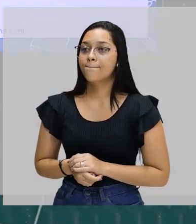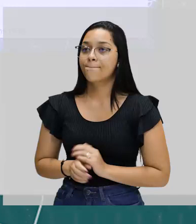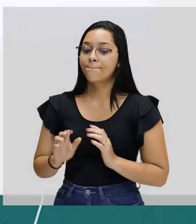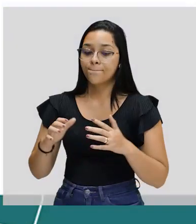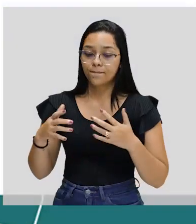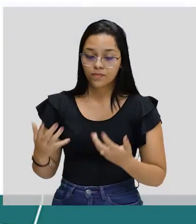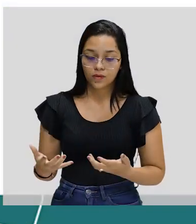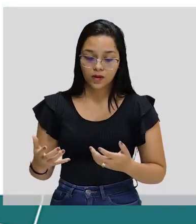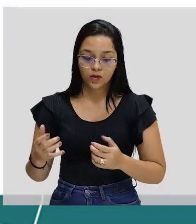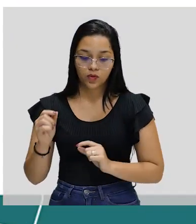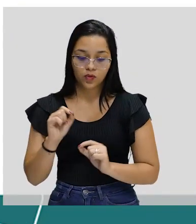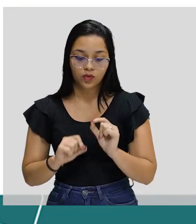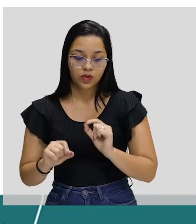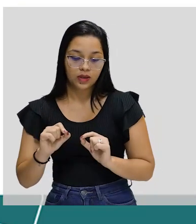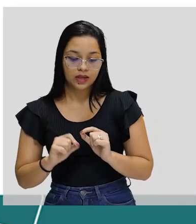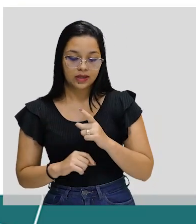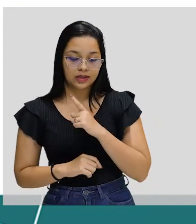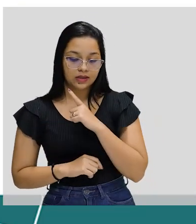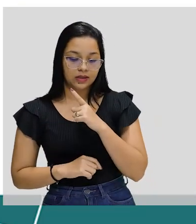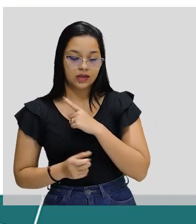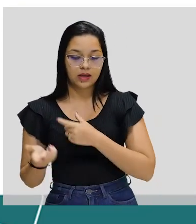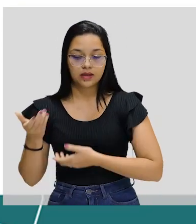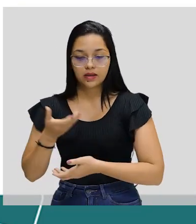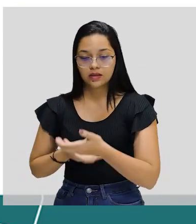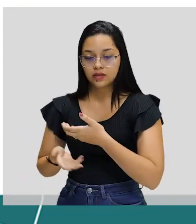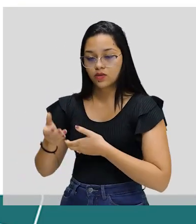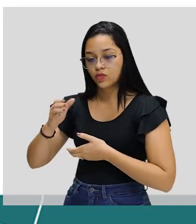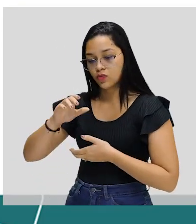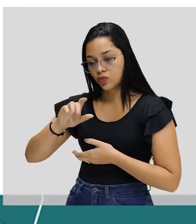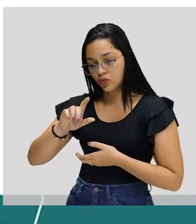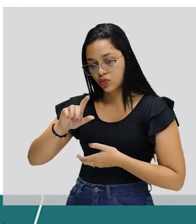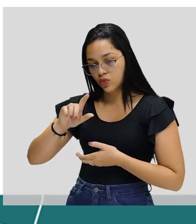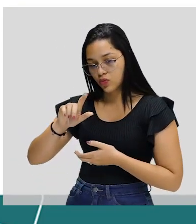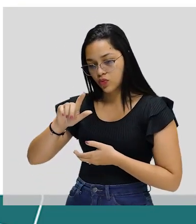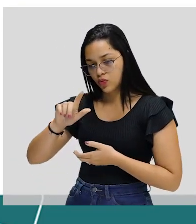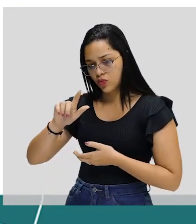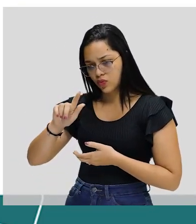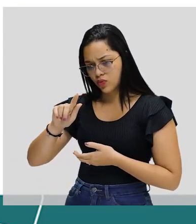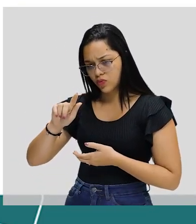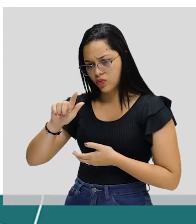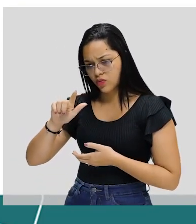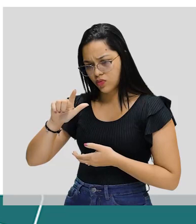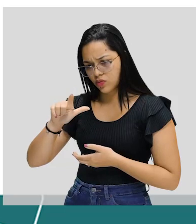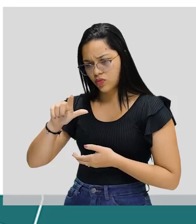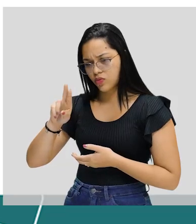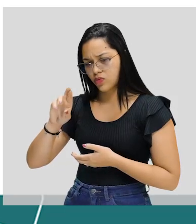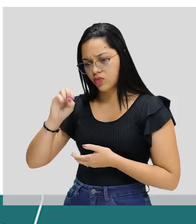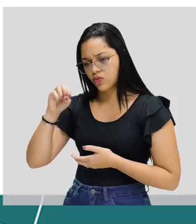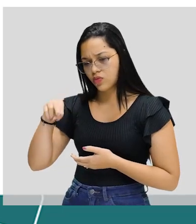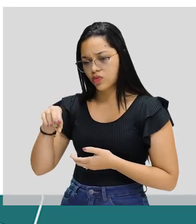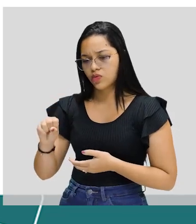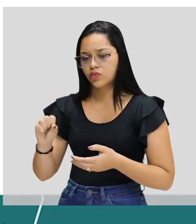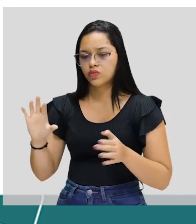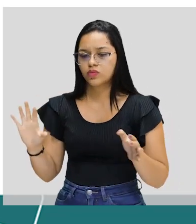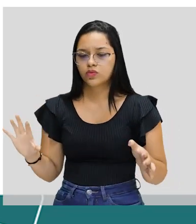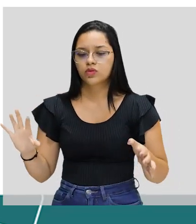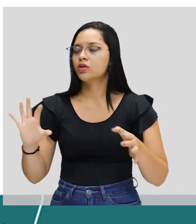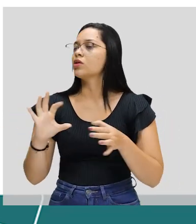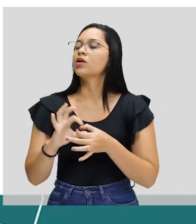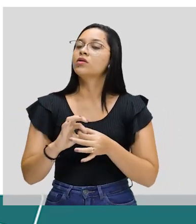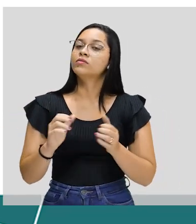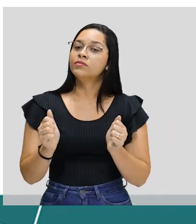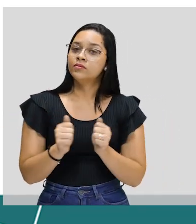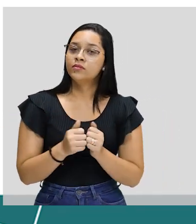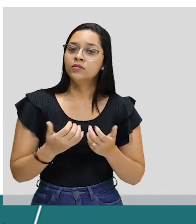Então, aqui nós temos, né, a interação do gluon. Então o gluon ele vai, por exemplo, unir aqui, não é, colocar